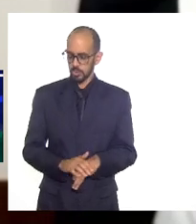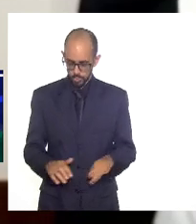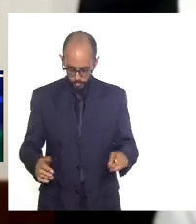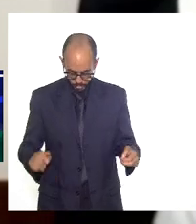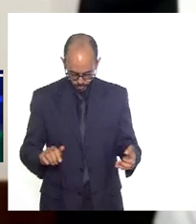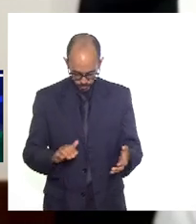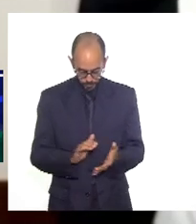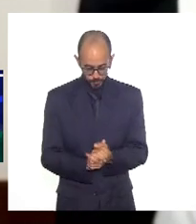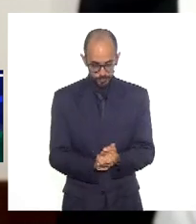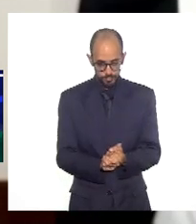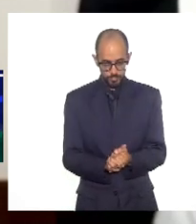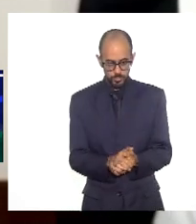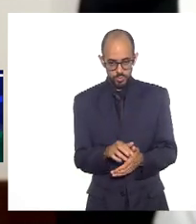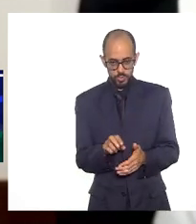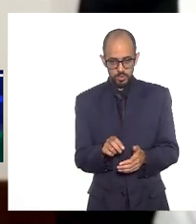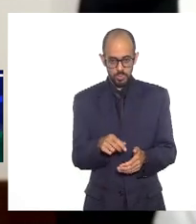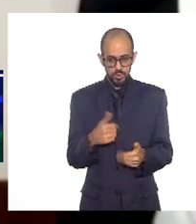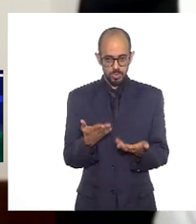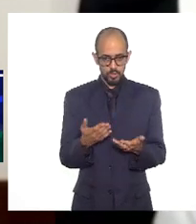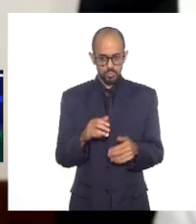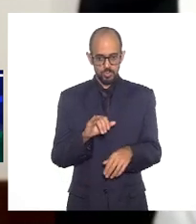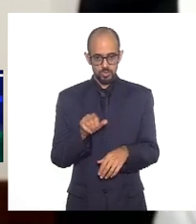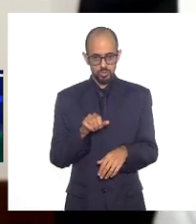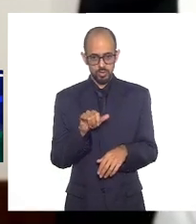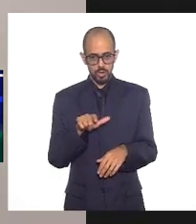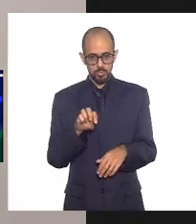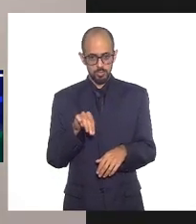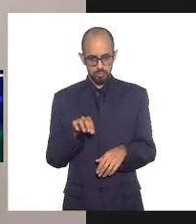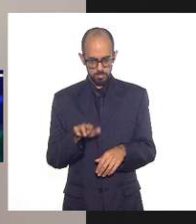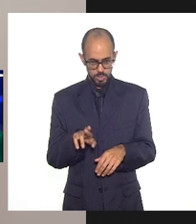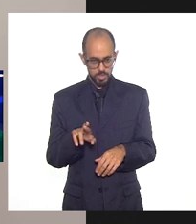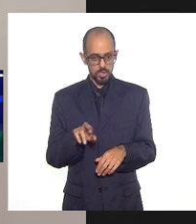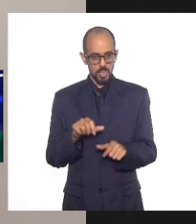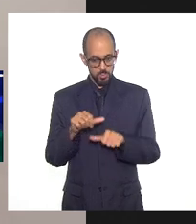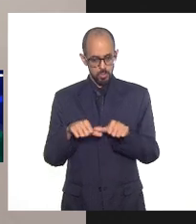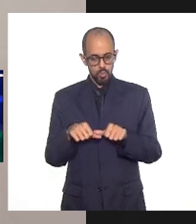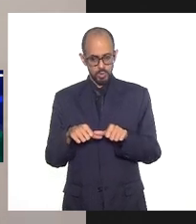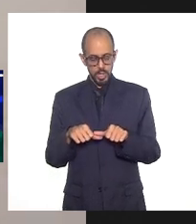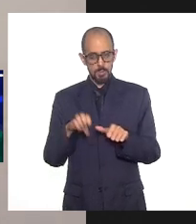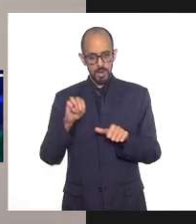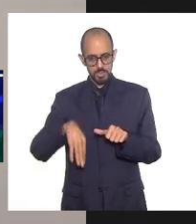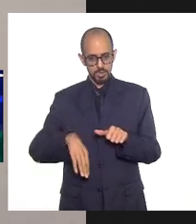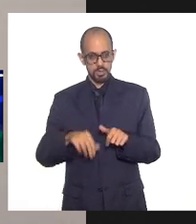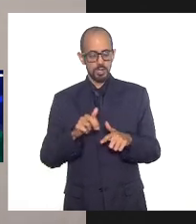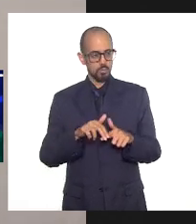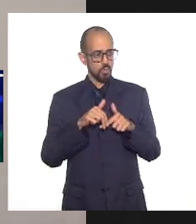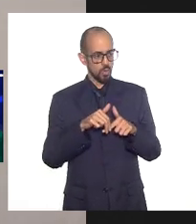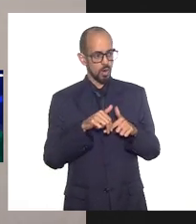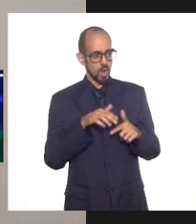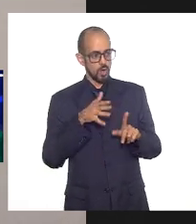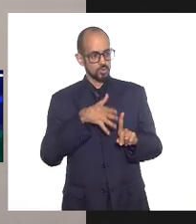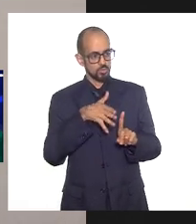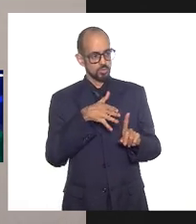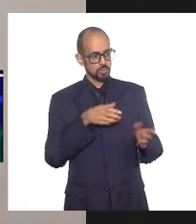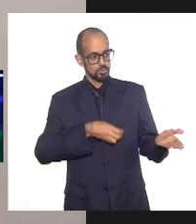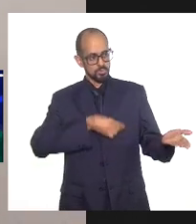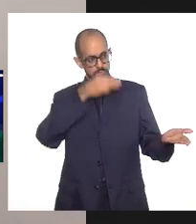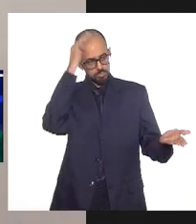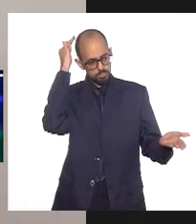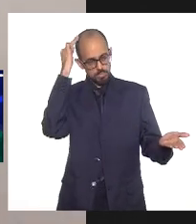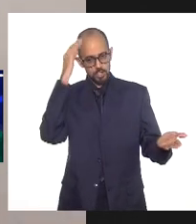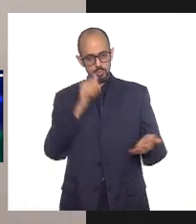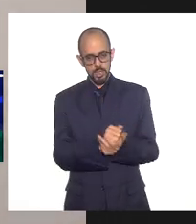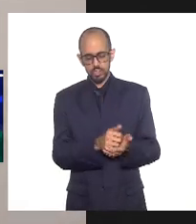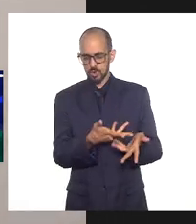Eu vou registrar. Qual é o voto, Jaumir? Meu voto agora é sim, presidente. Mediante a manifestação, excelente